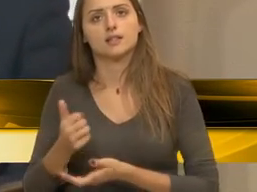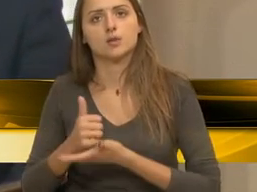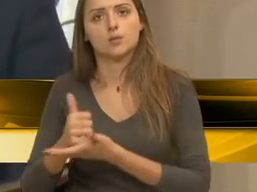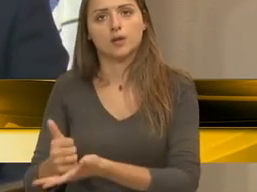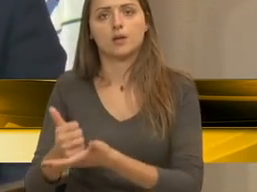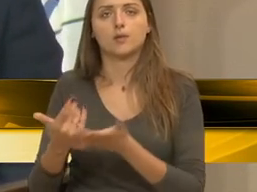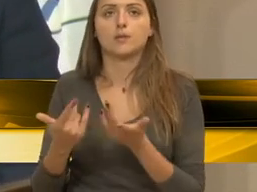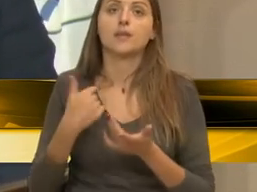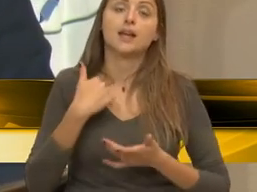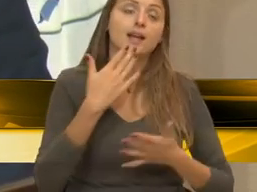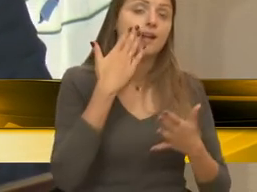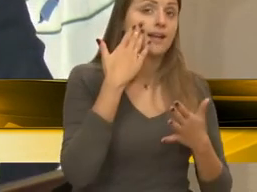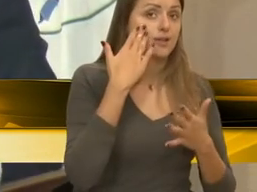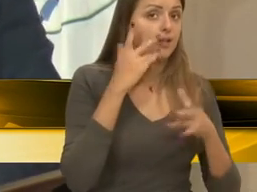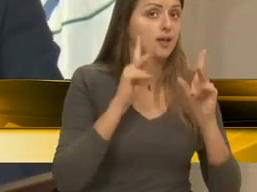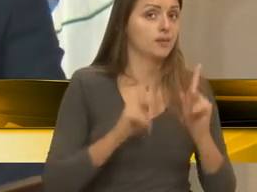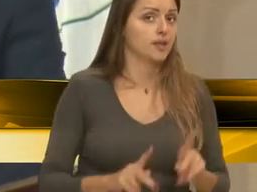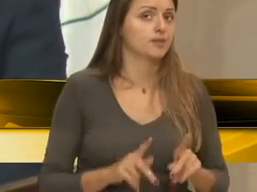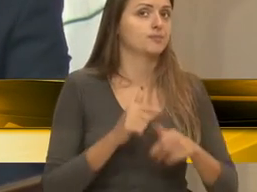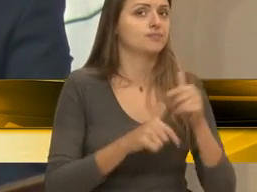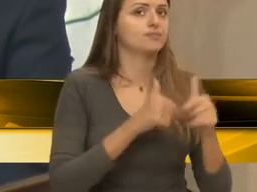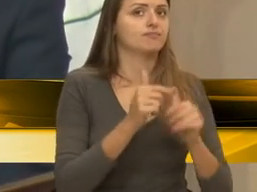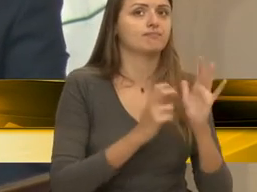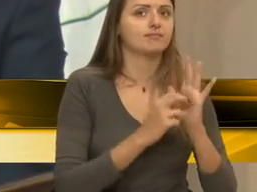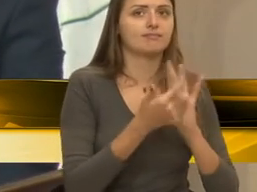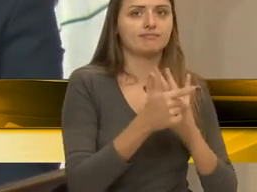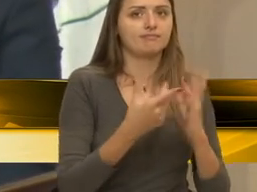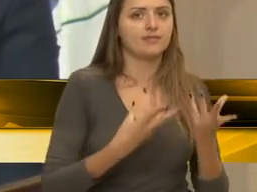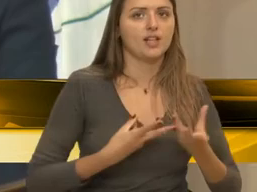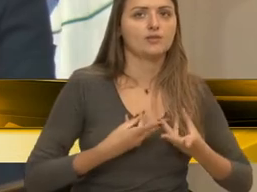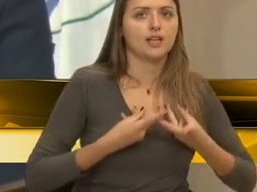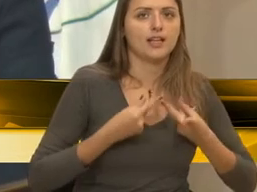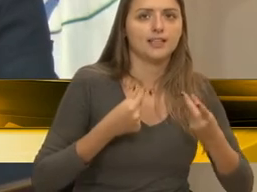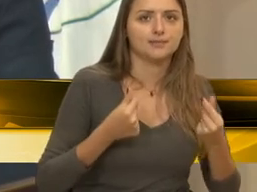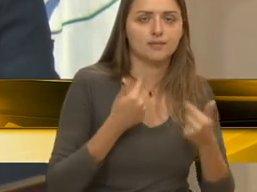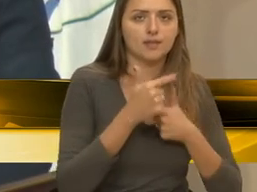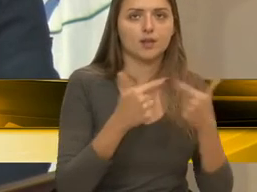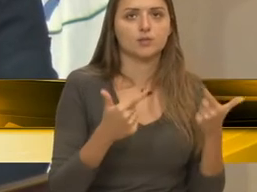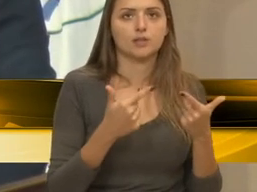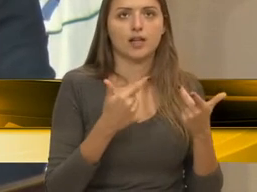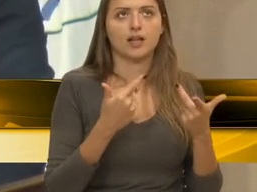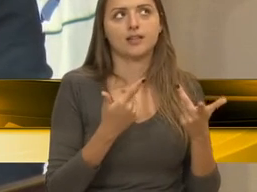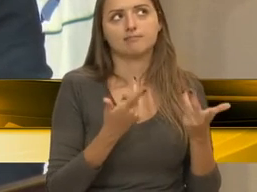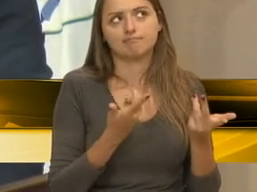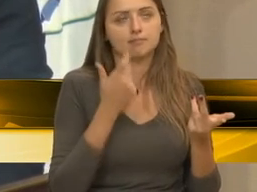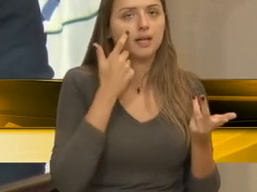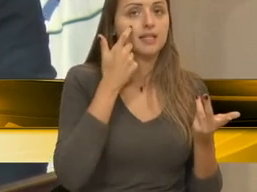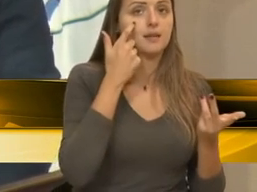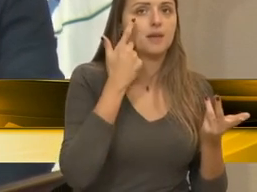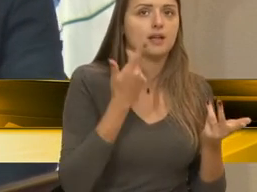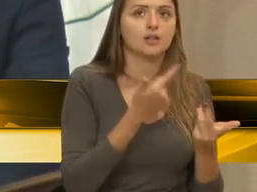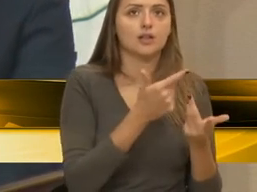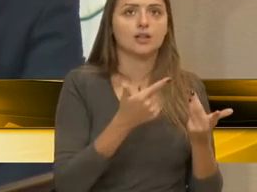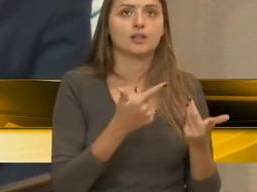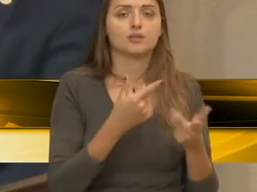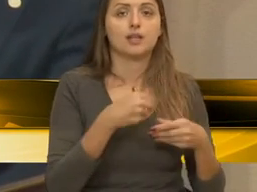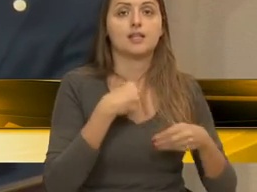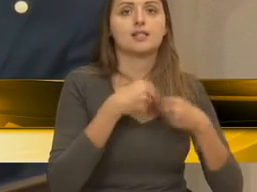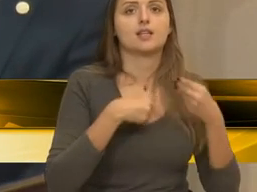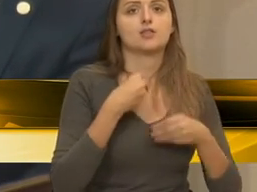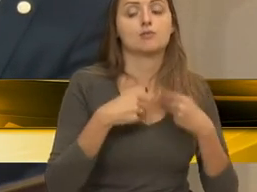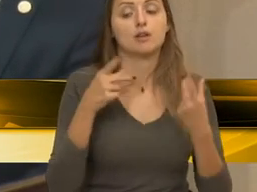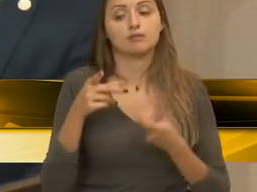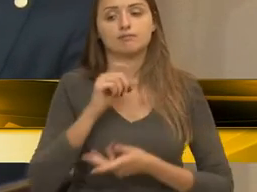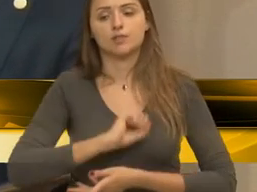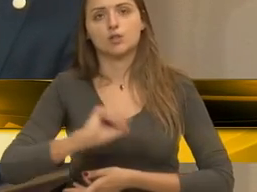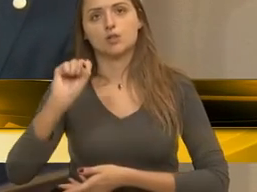que os banqueiros não têm sensibilidade, mas eu imaginava que muitos bancários tinham. E o senhor Daniel